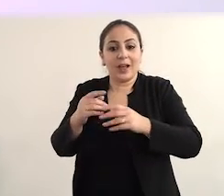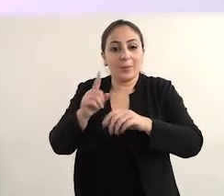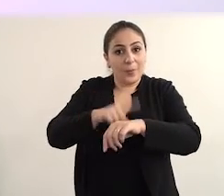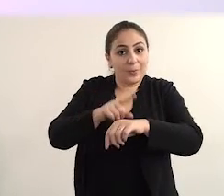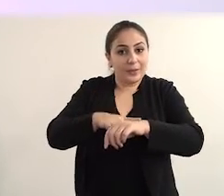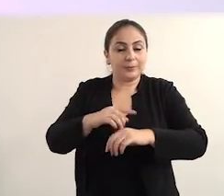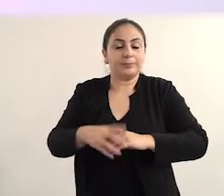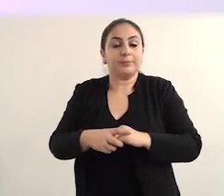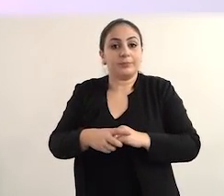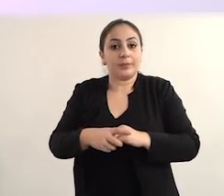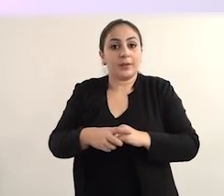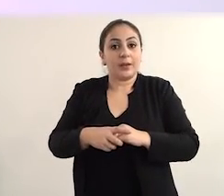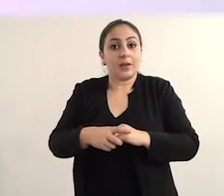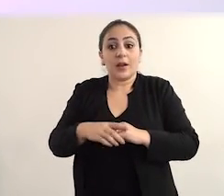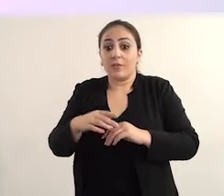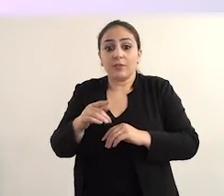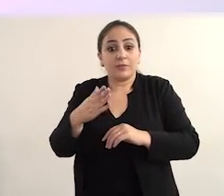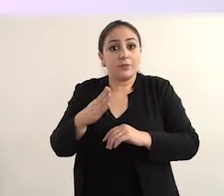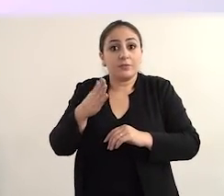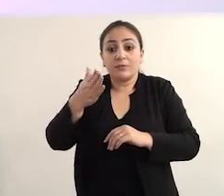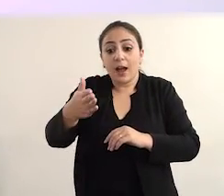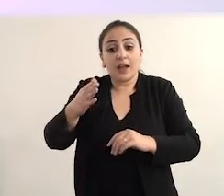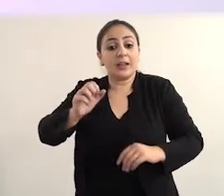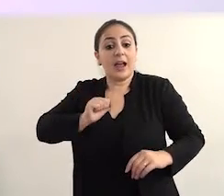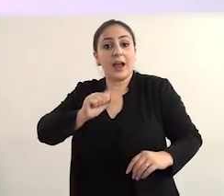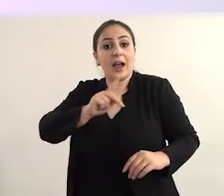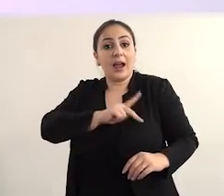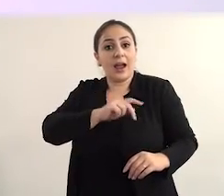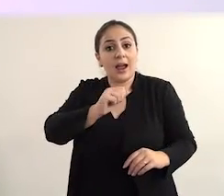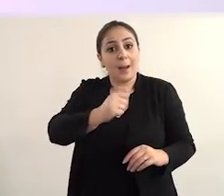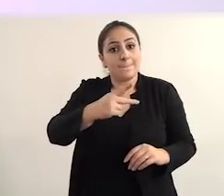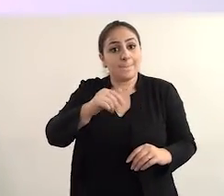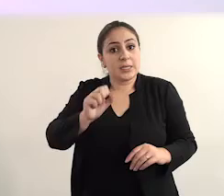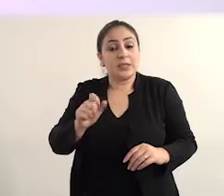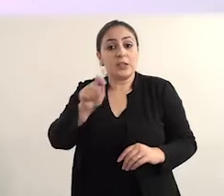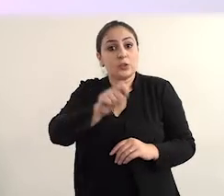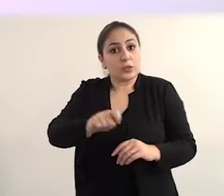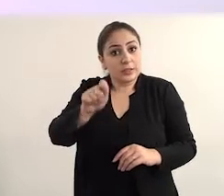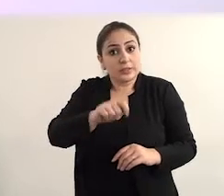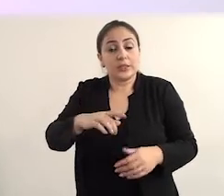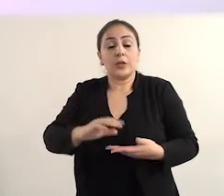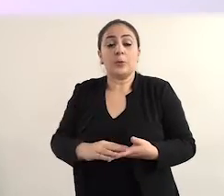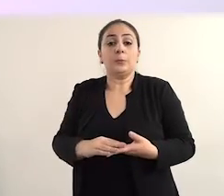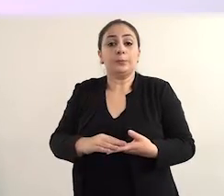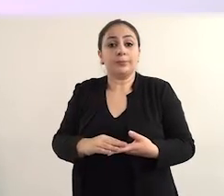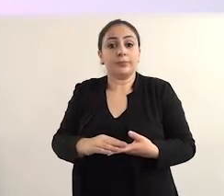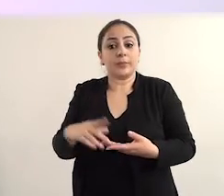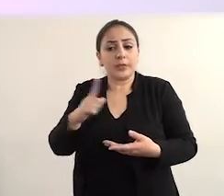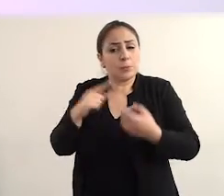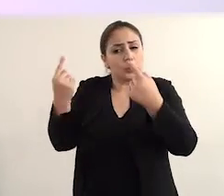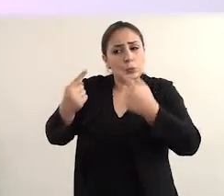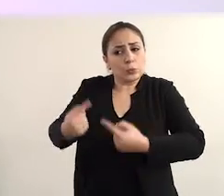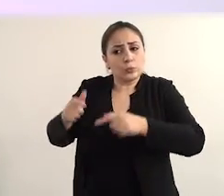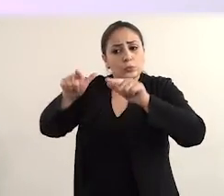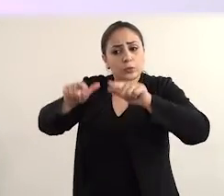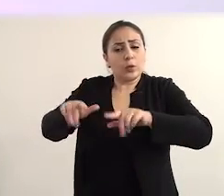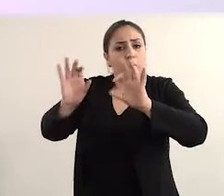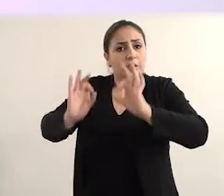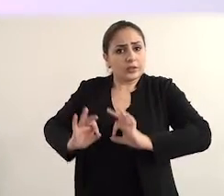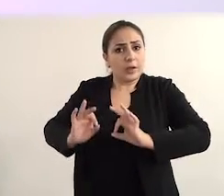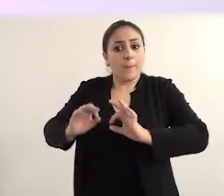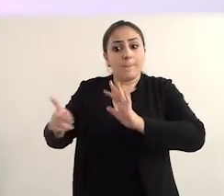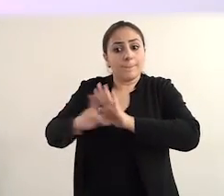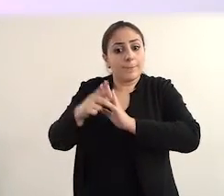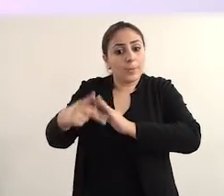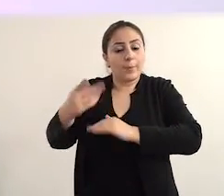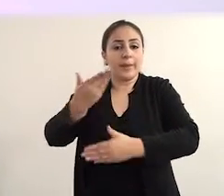situação, né, que peça ajuda, vai na APAS, né, a gente tem associação, a gente tem uma estrutura, né, organizada